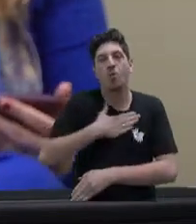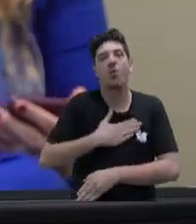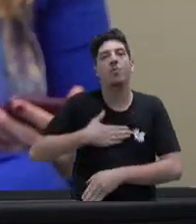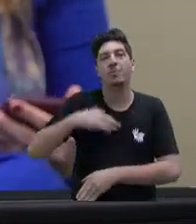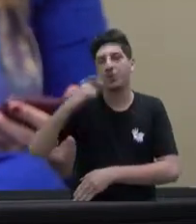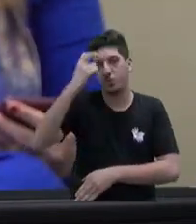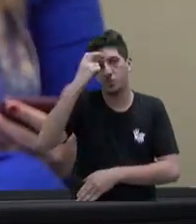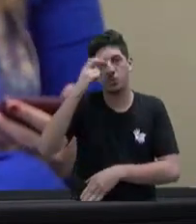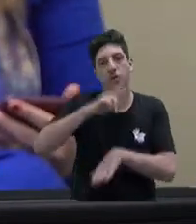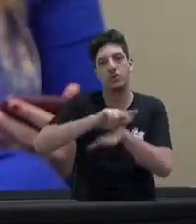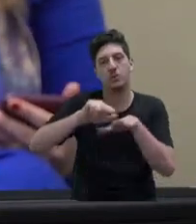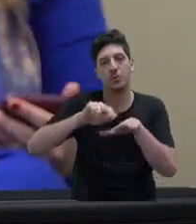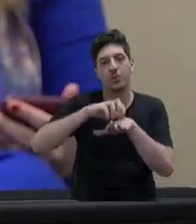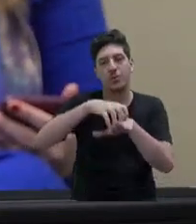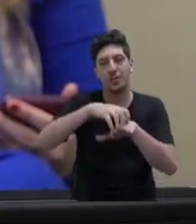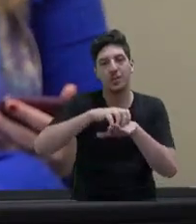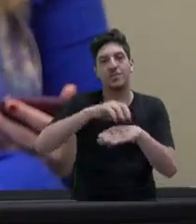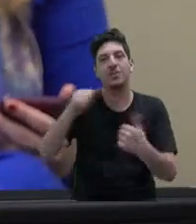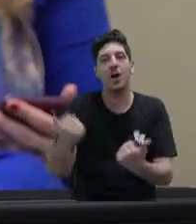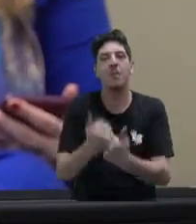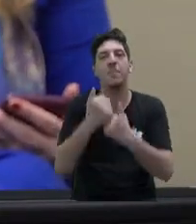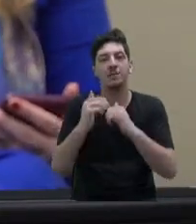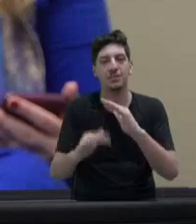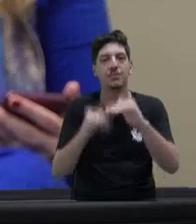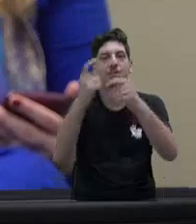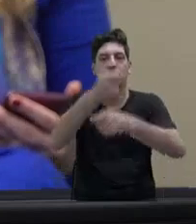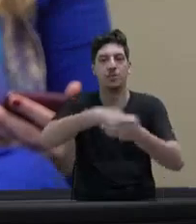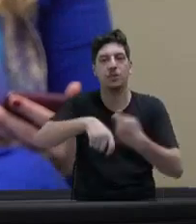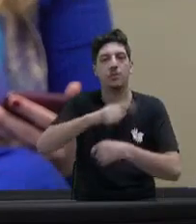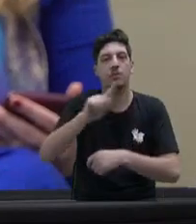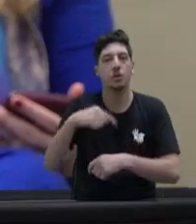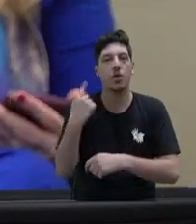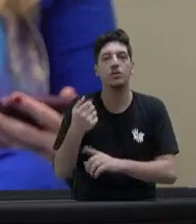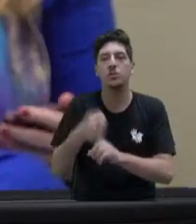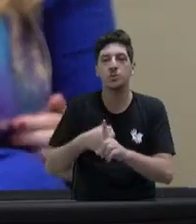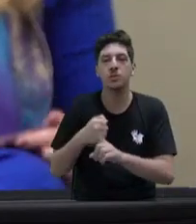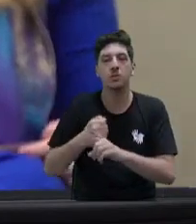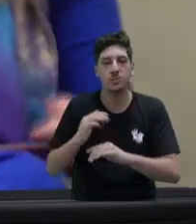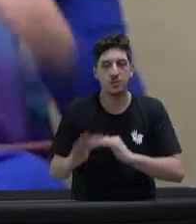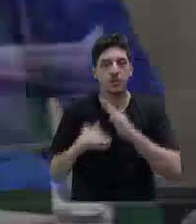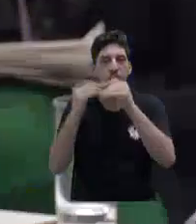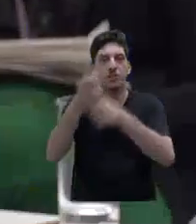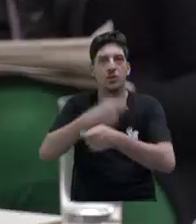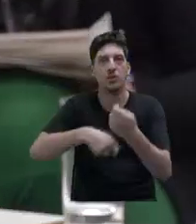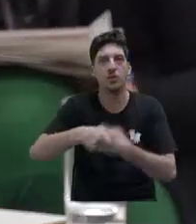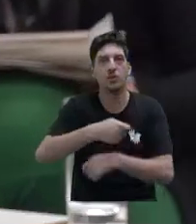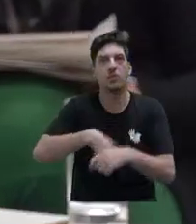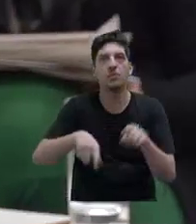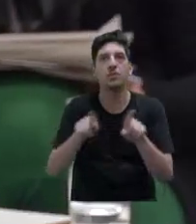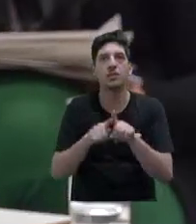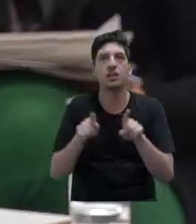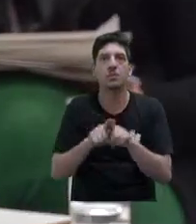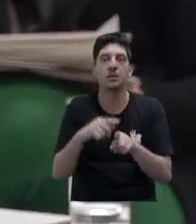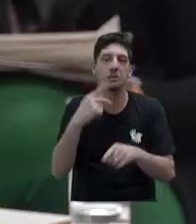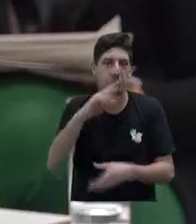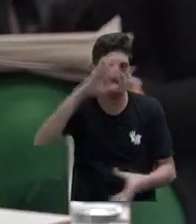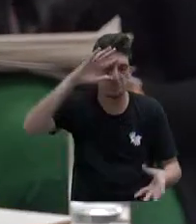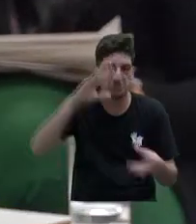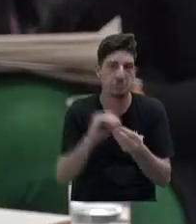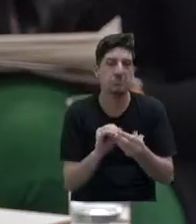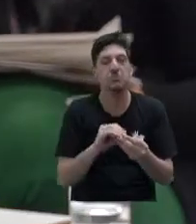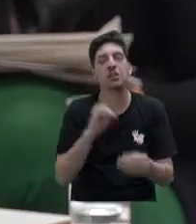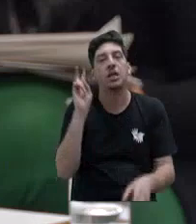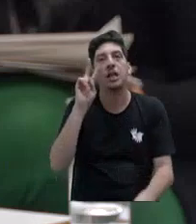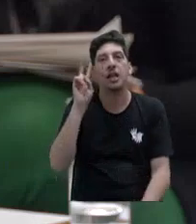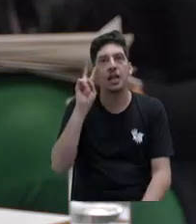desenvolvimento econômico, a gente está sempre lutando pela questão do desenvolvimento econômico. E, por último, nas suas considerações finais, eu lembro